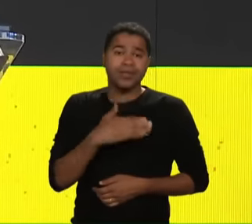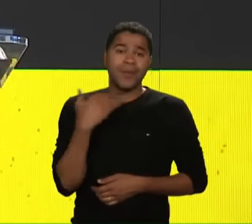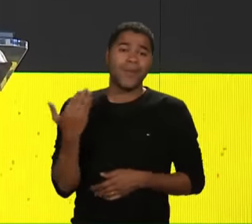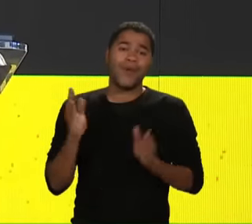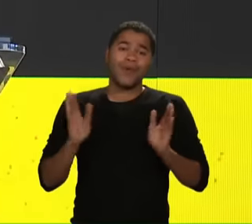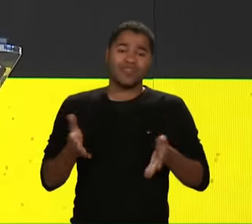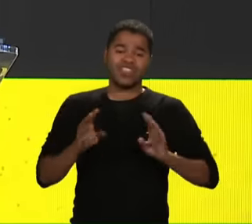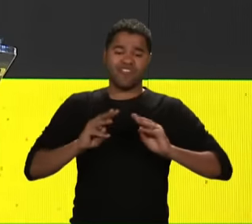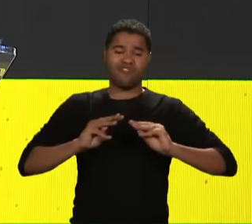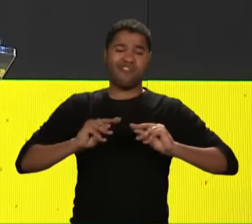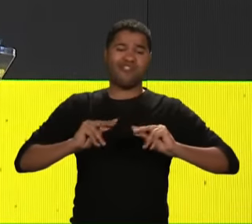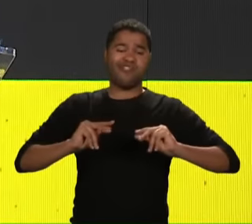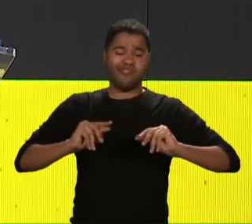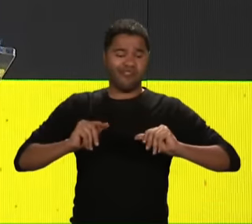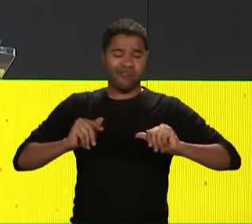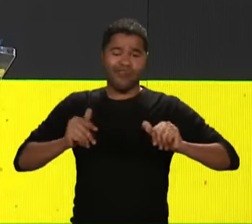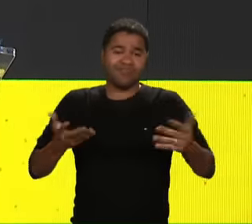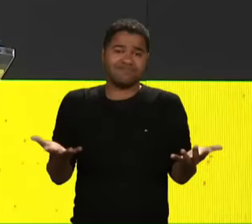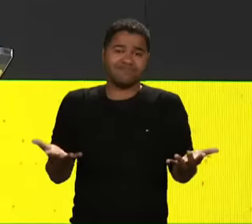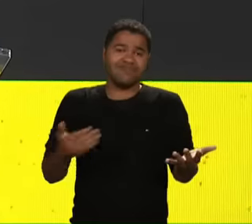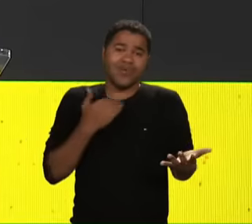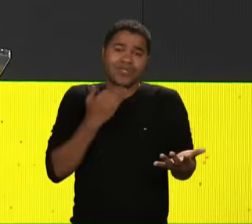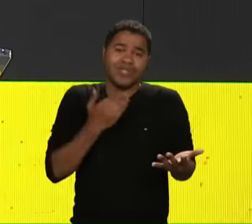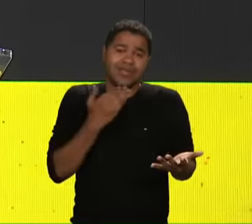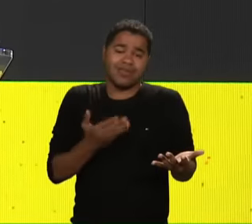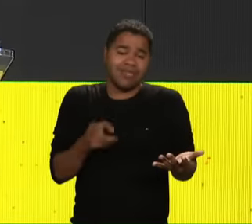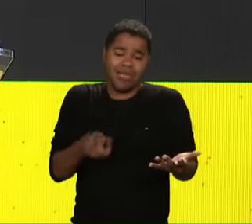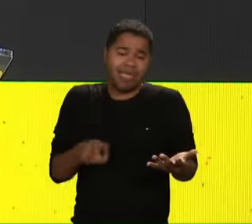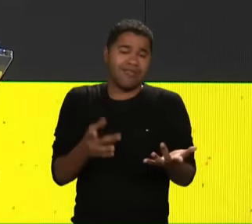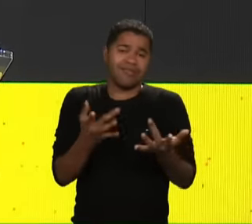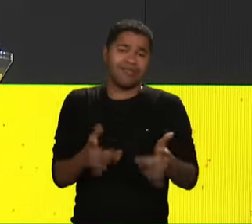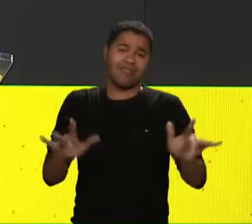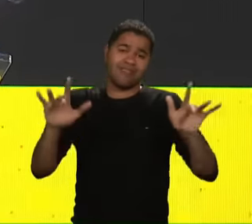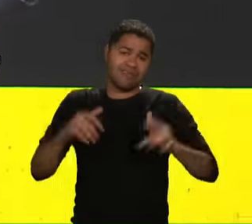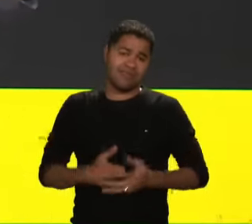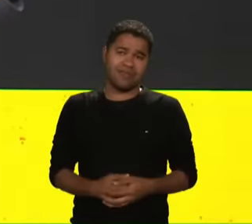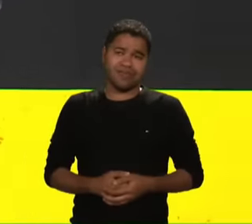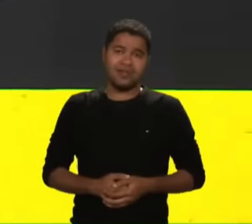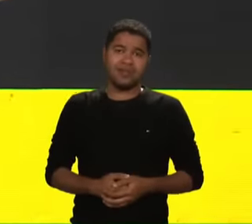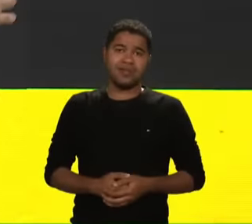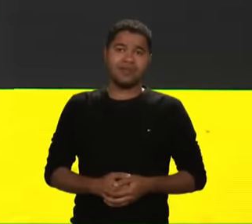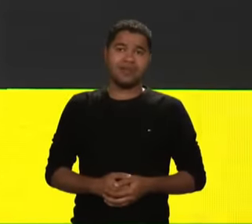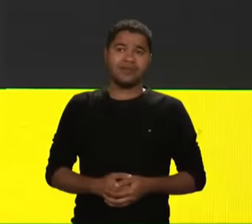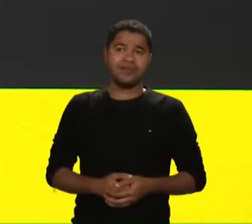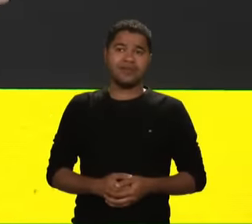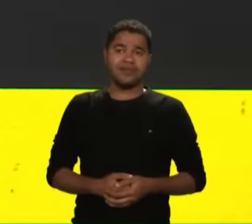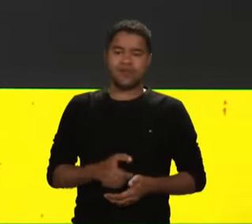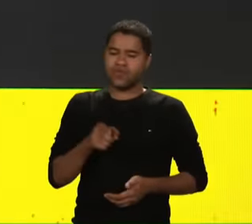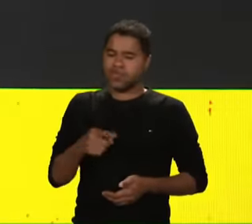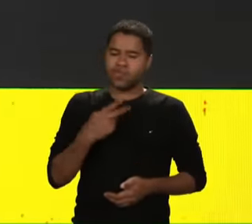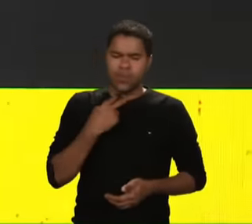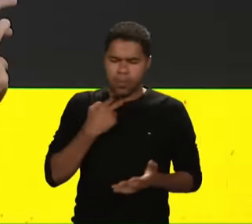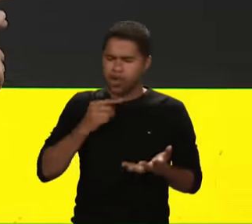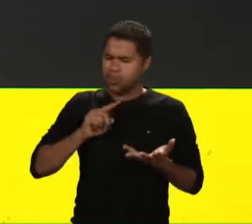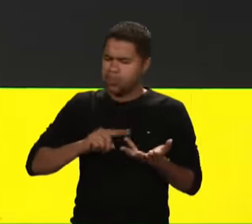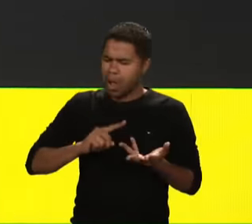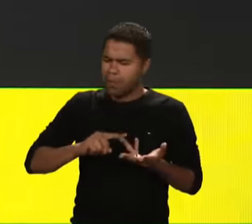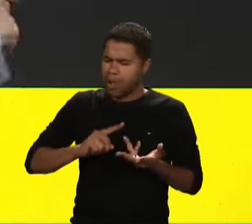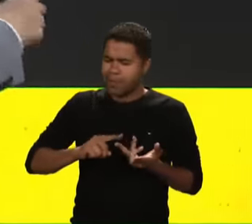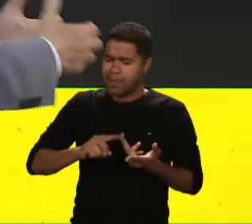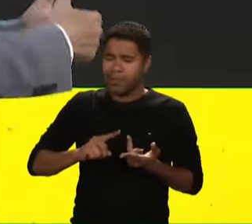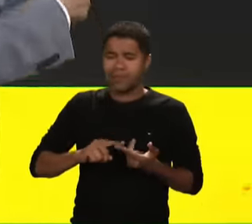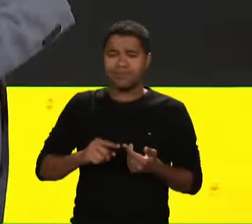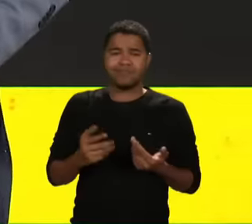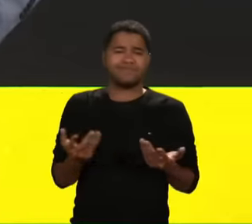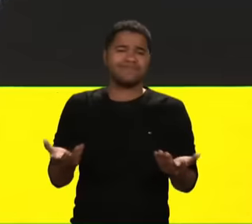de putrefação. Não pode. Não adianta você falar para a pessoa: você não pode fazer isso, você não pode fazer aquilo, você